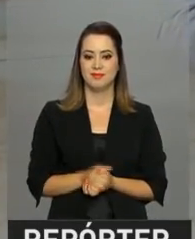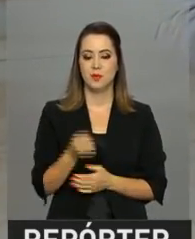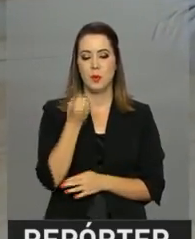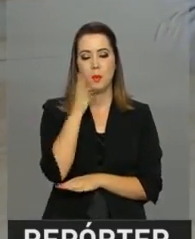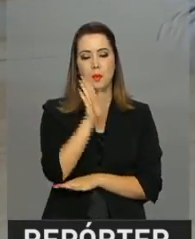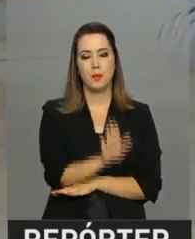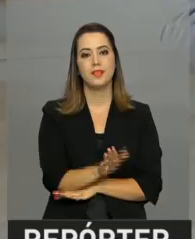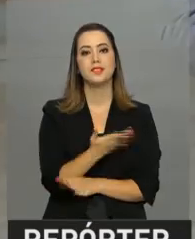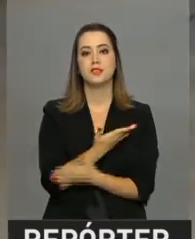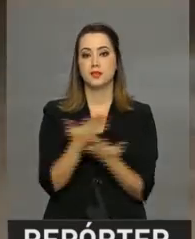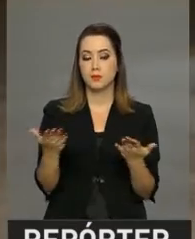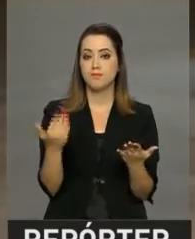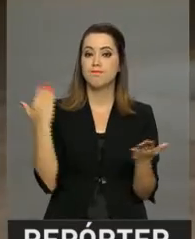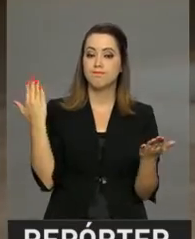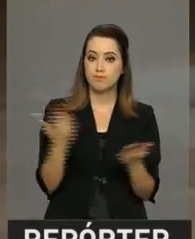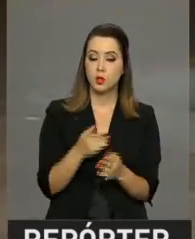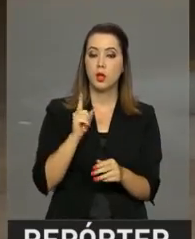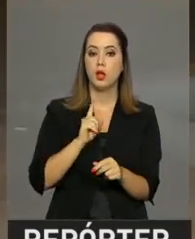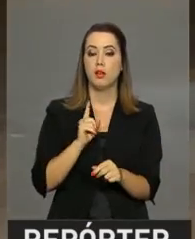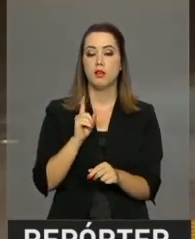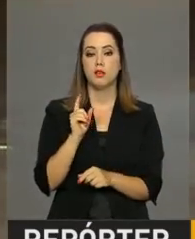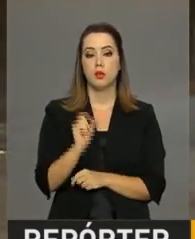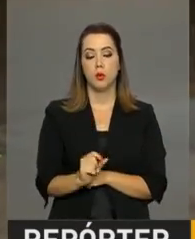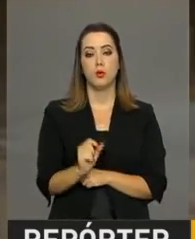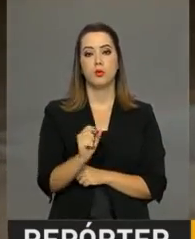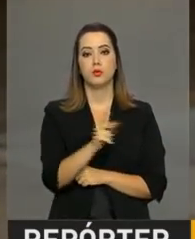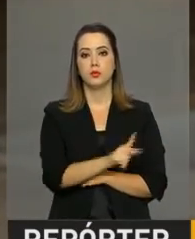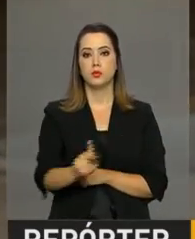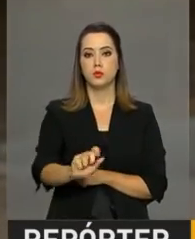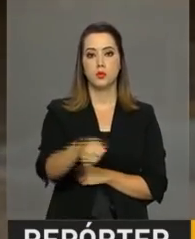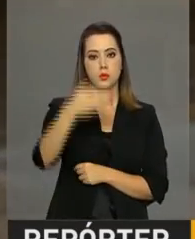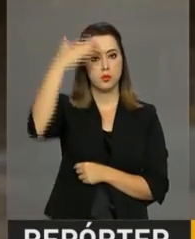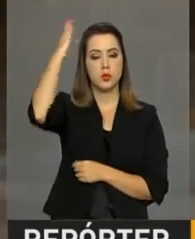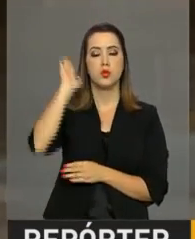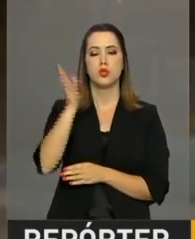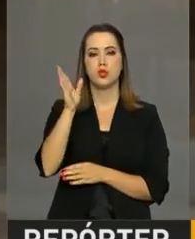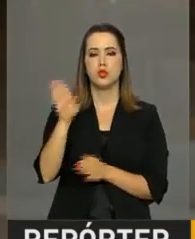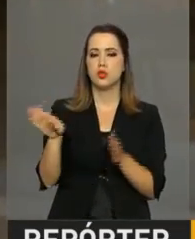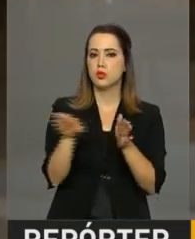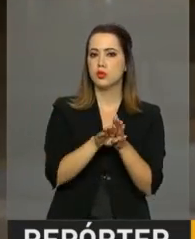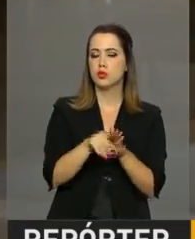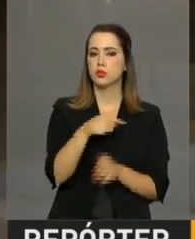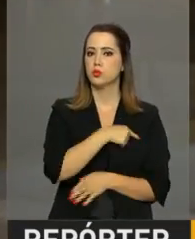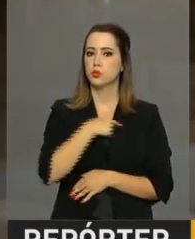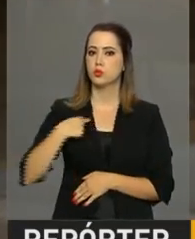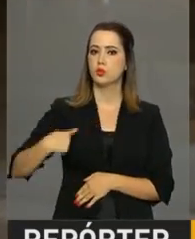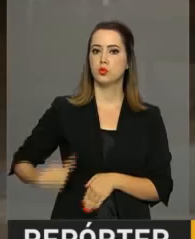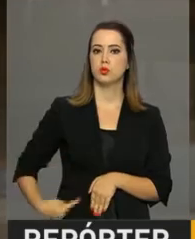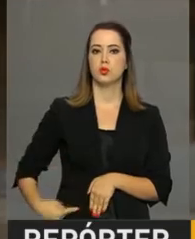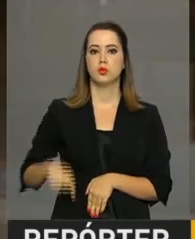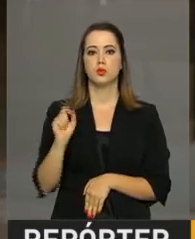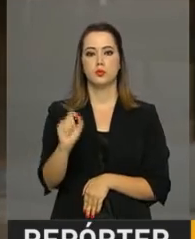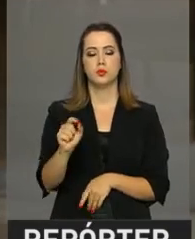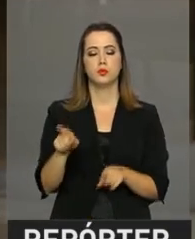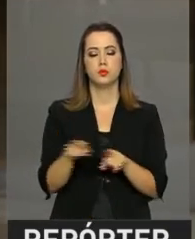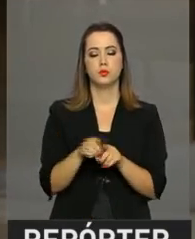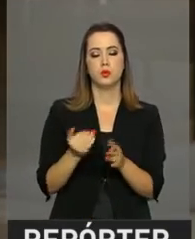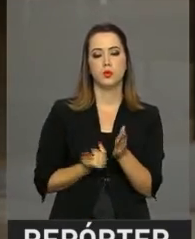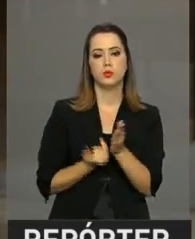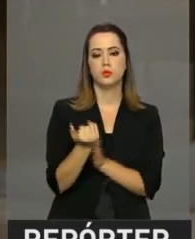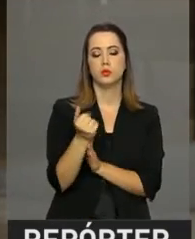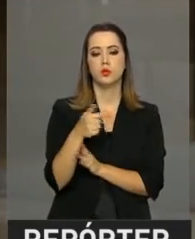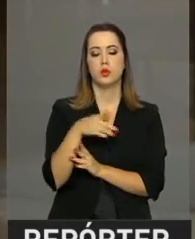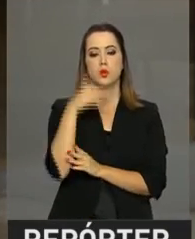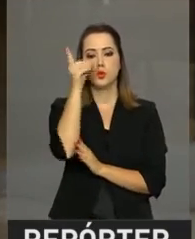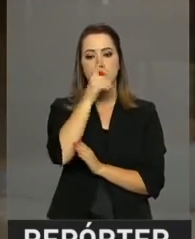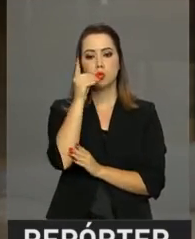Boa tarde, Jaime. Neste momento, o presidente Michel Temer já está na cidade chinesa de Hangzhou, onde a partir de domingo participa da